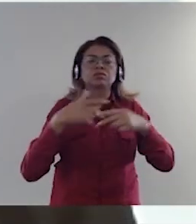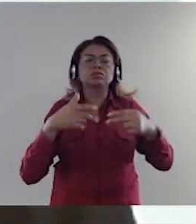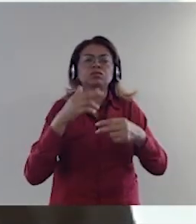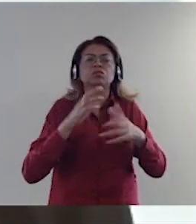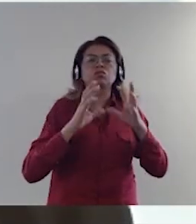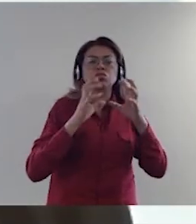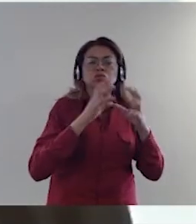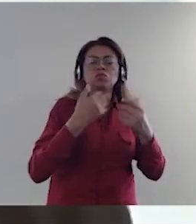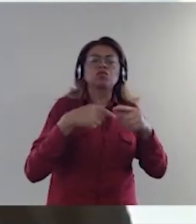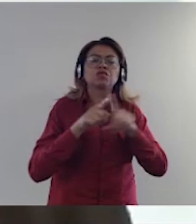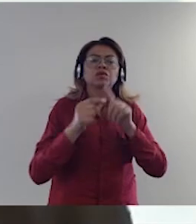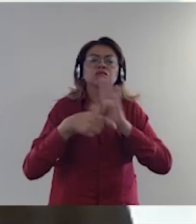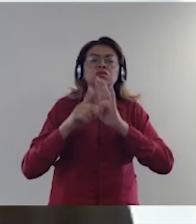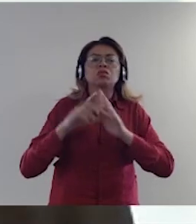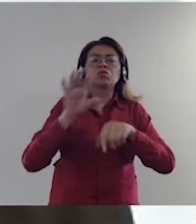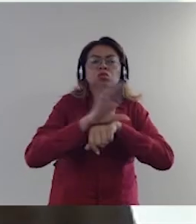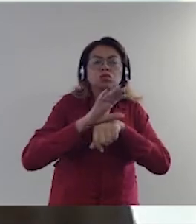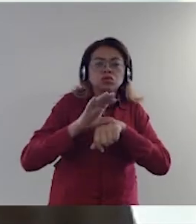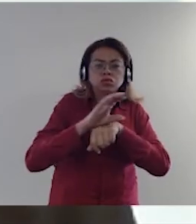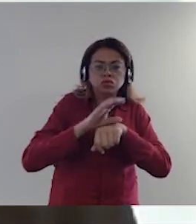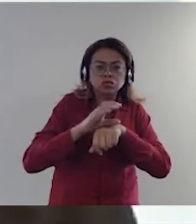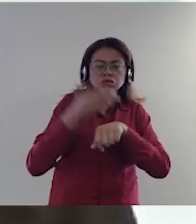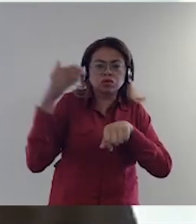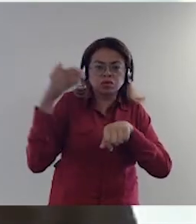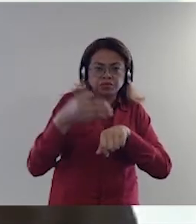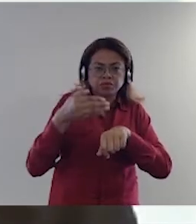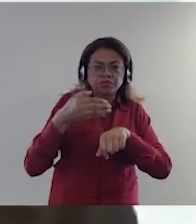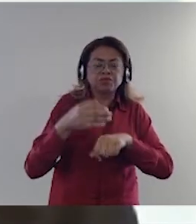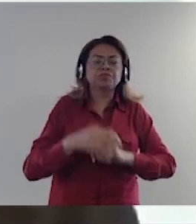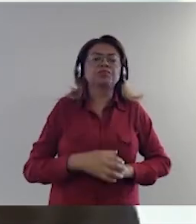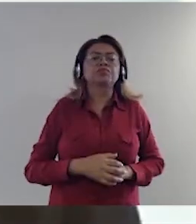questões, né, uma Constituição que